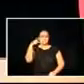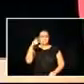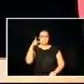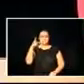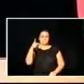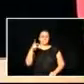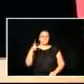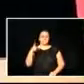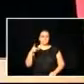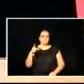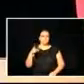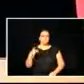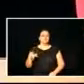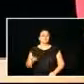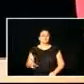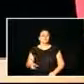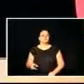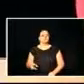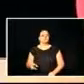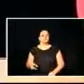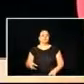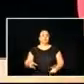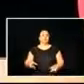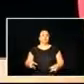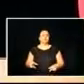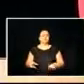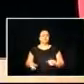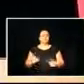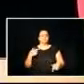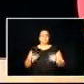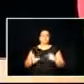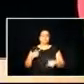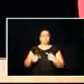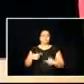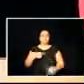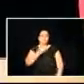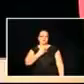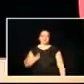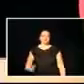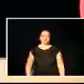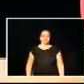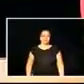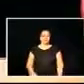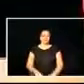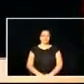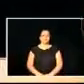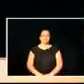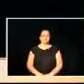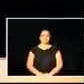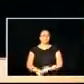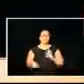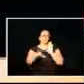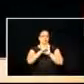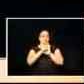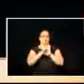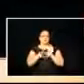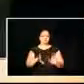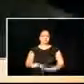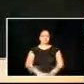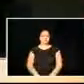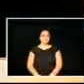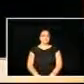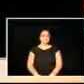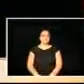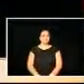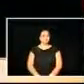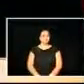se não é nada, se é desvio, né, de função, acho que nós temos que zelar, né, pelo cumprimento da lei. Dessa